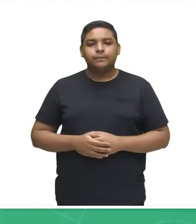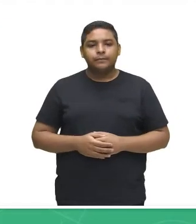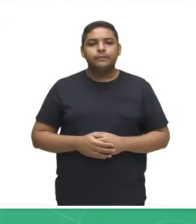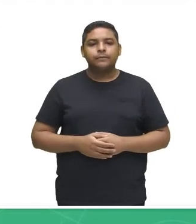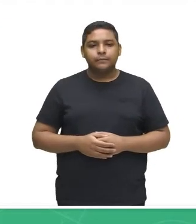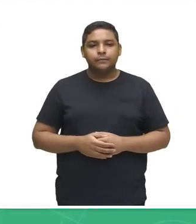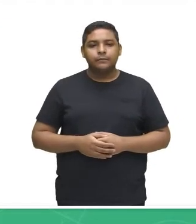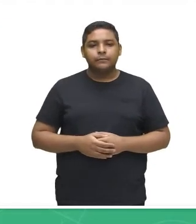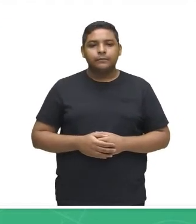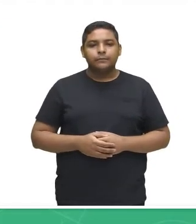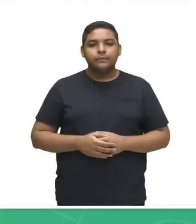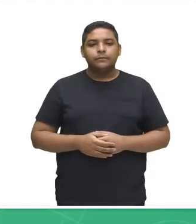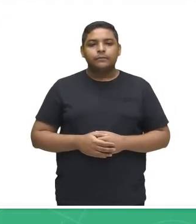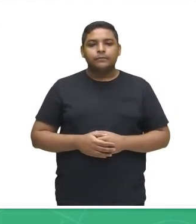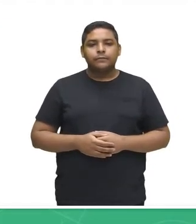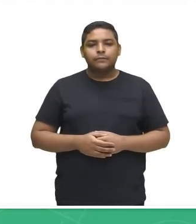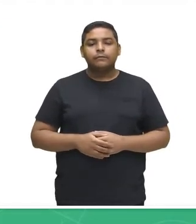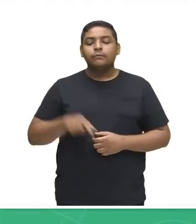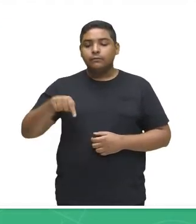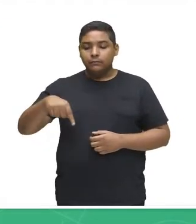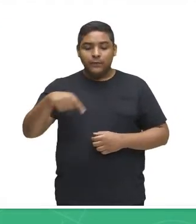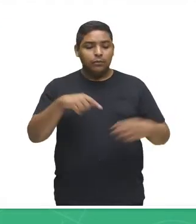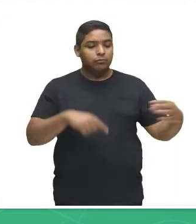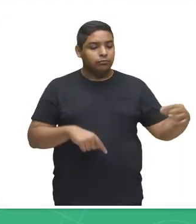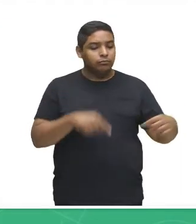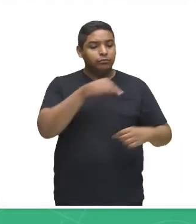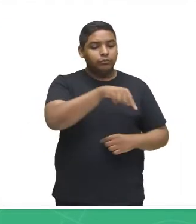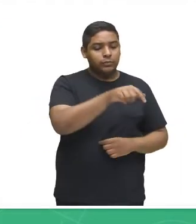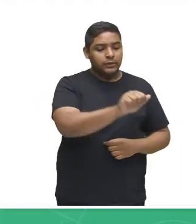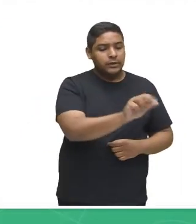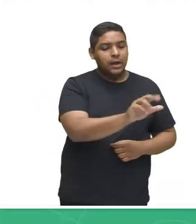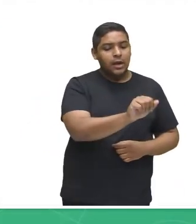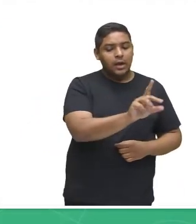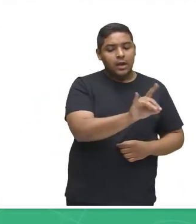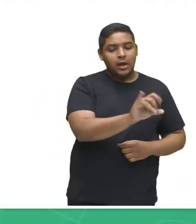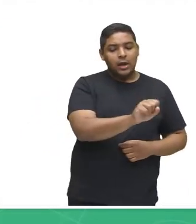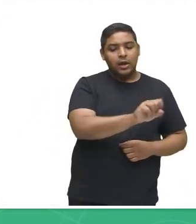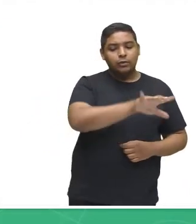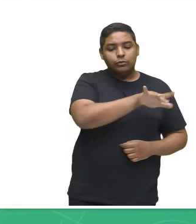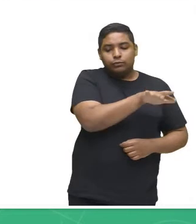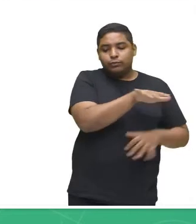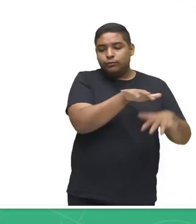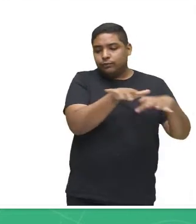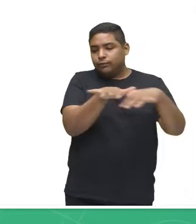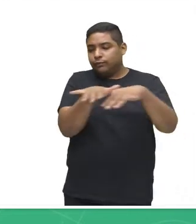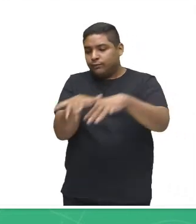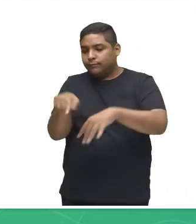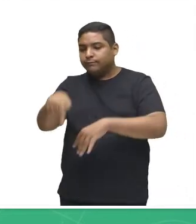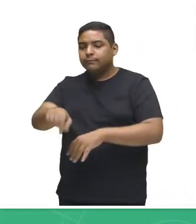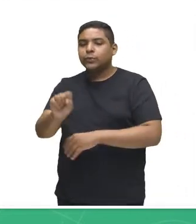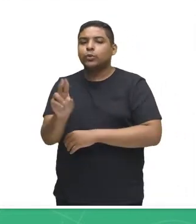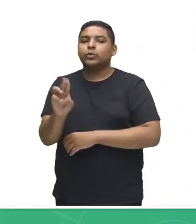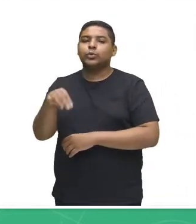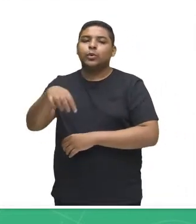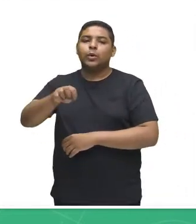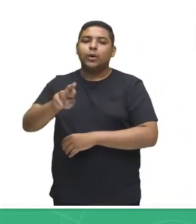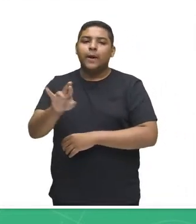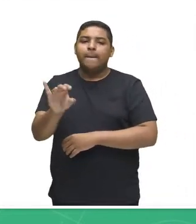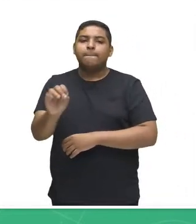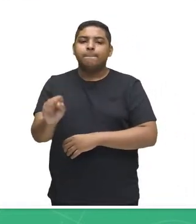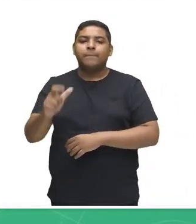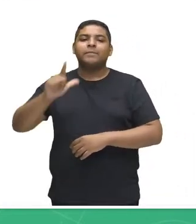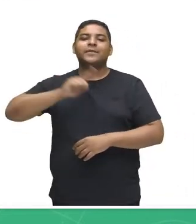dos sumérios, e os acádios vão ser responsáveis por esse processo. Os acádios também eram politeístas, mas eles tinham as táticas de guerra